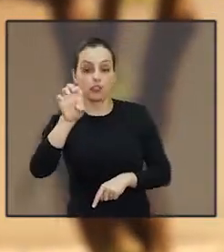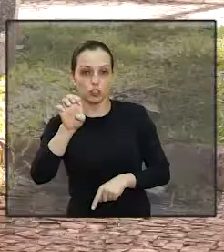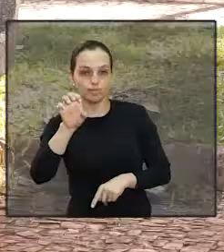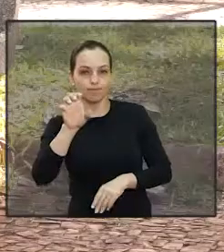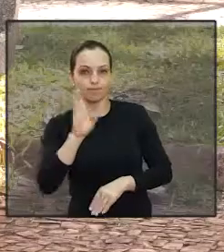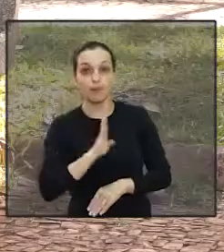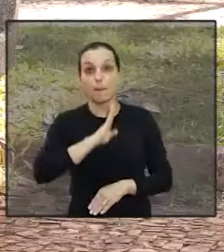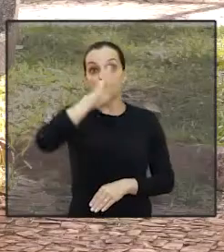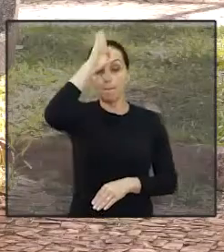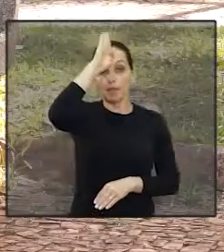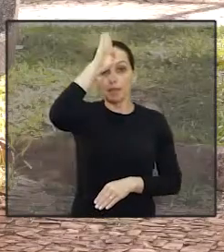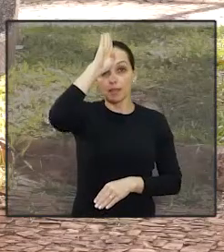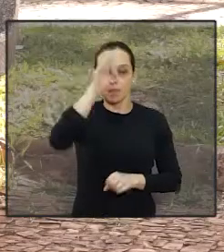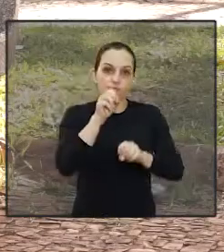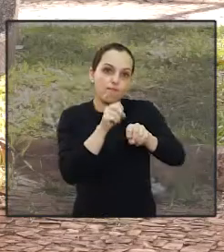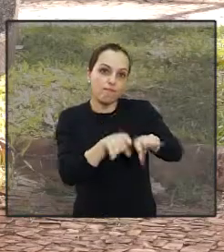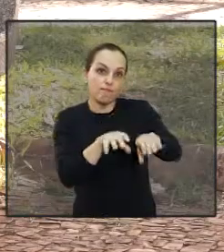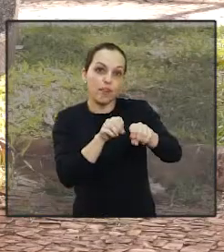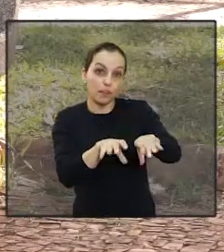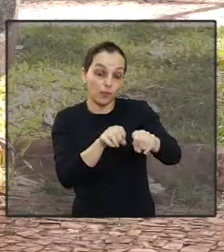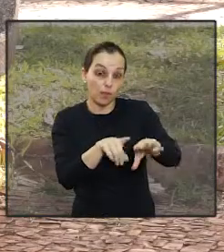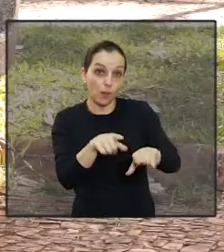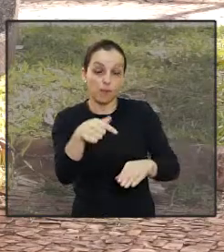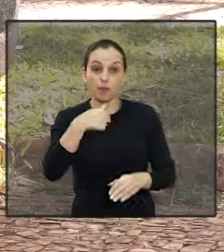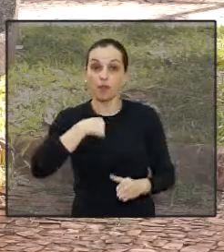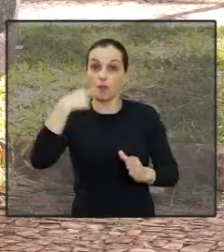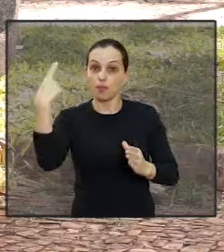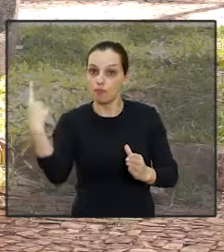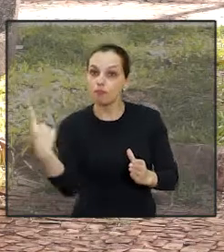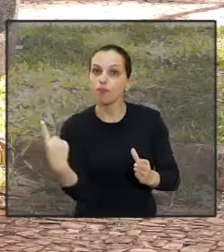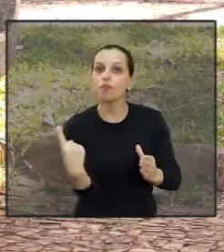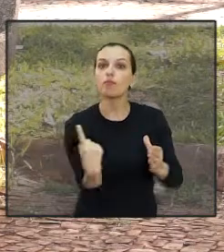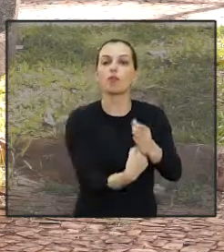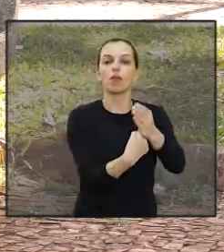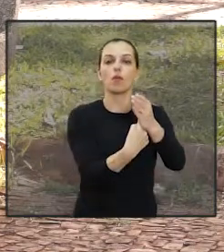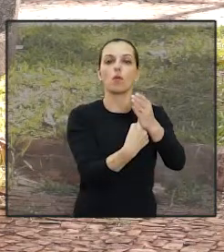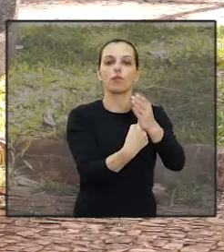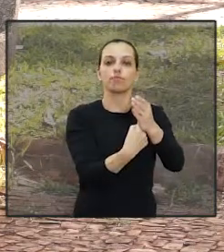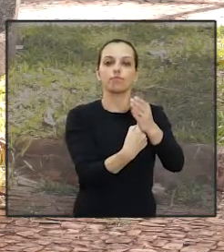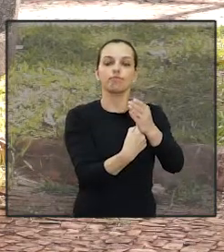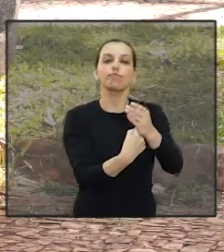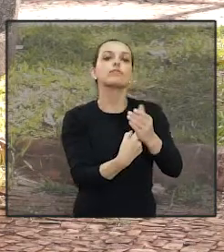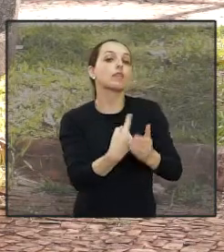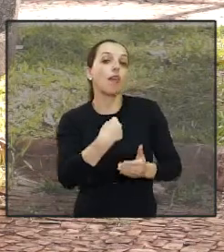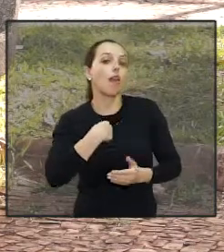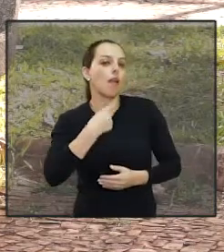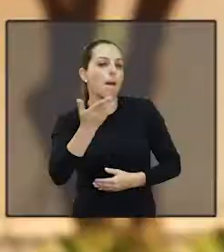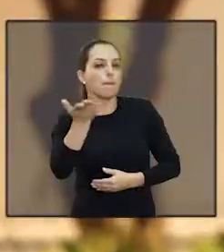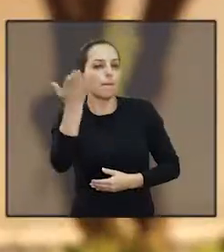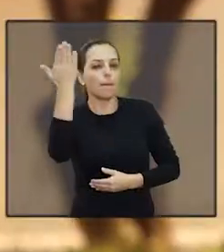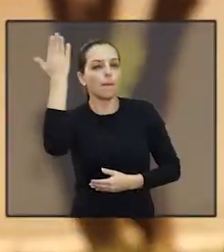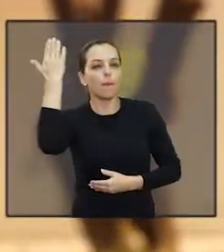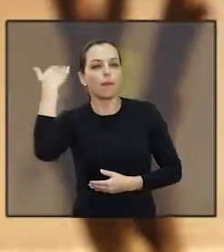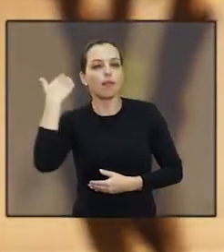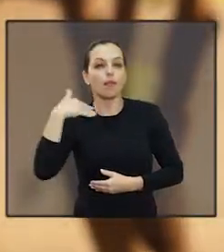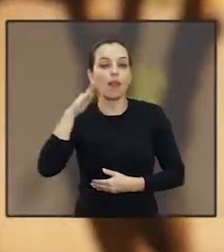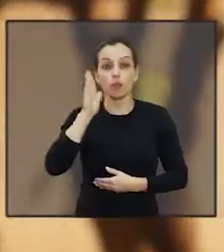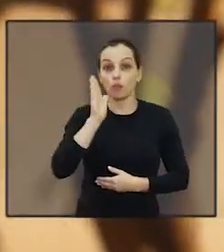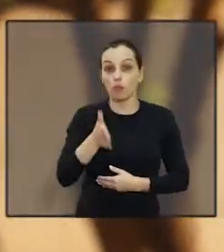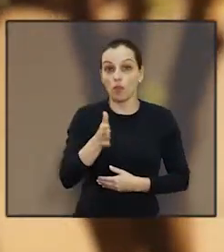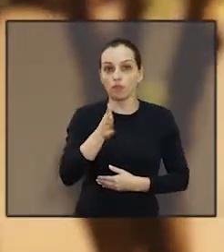Porque eu estou envolvido com várias artes, inclusive com a mãe delas, né? Que é a educação, pela qual